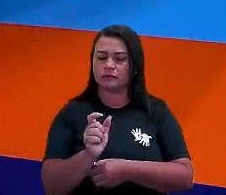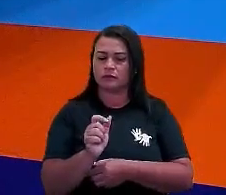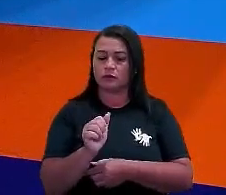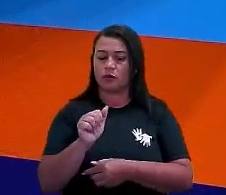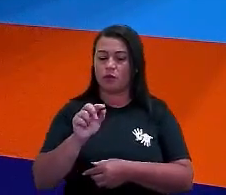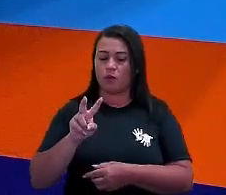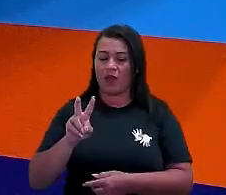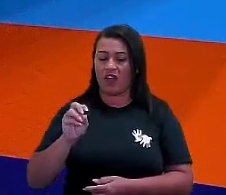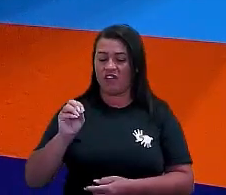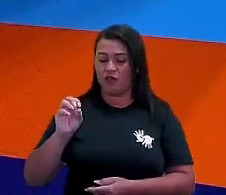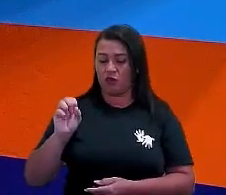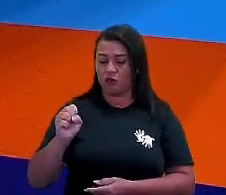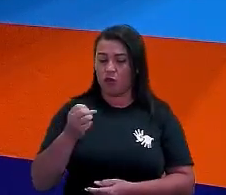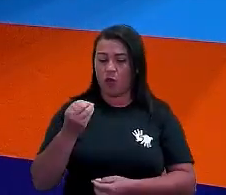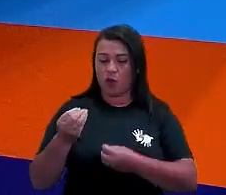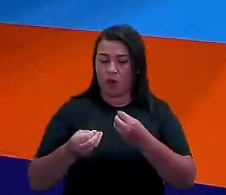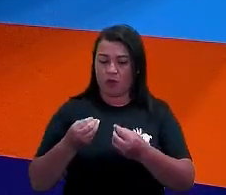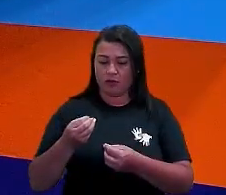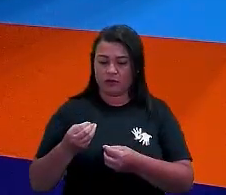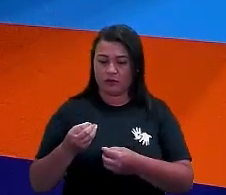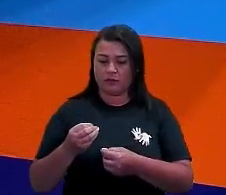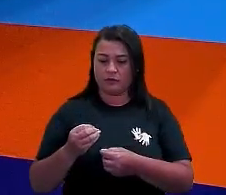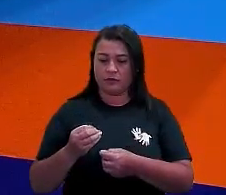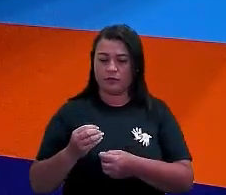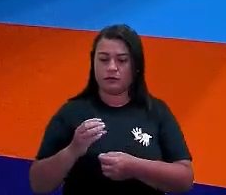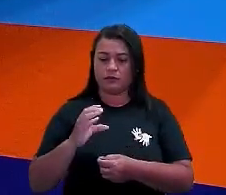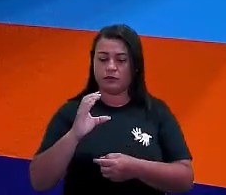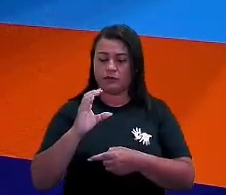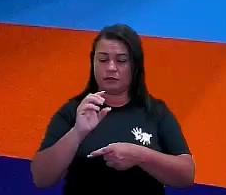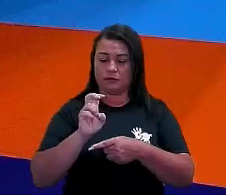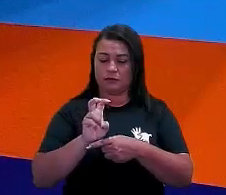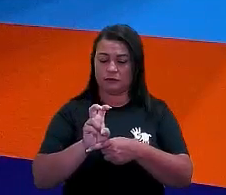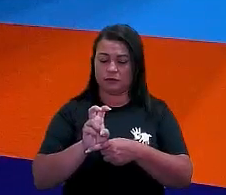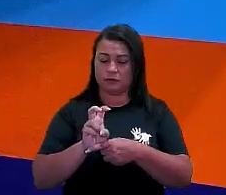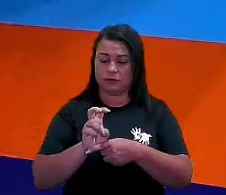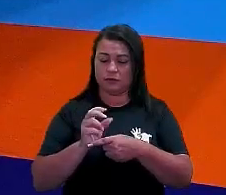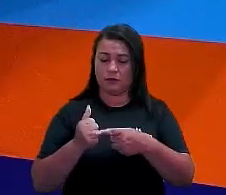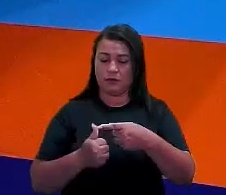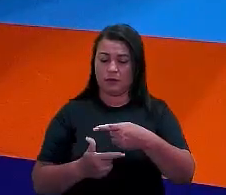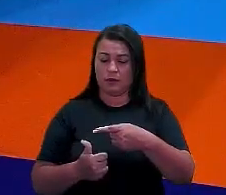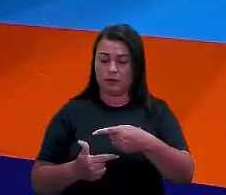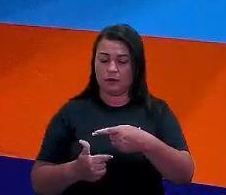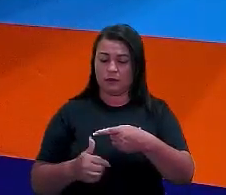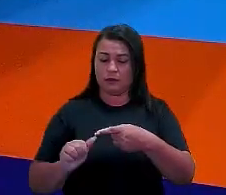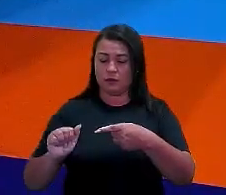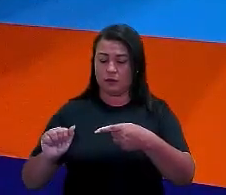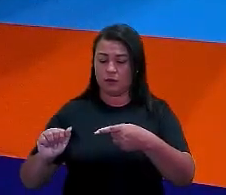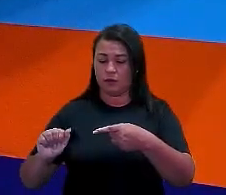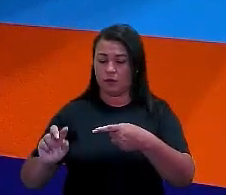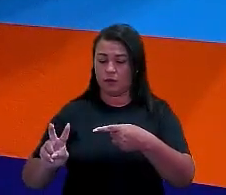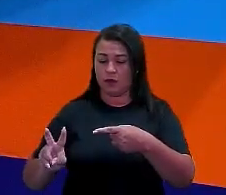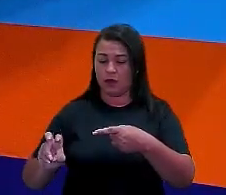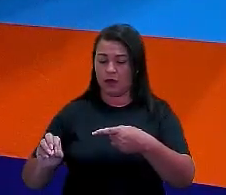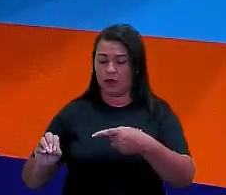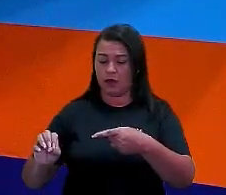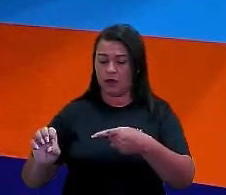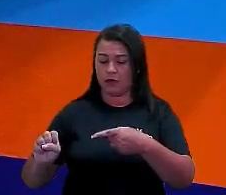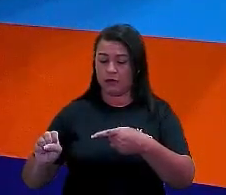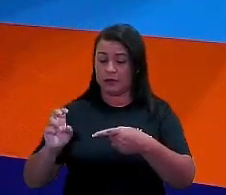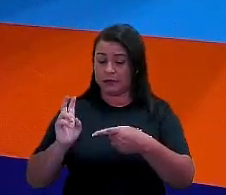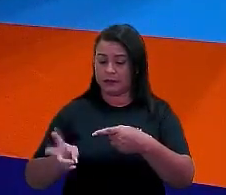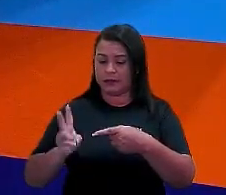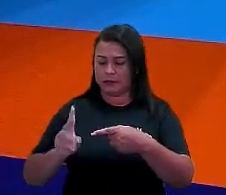avos. Como é que eu faço? 5 dozeavos. Tem que ter no final, tá? Sempre essa palavrinha